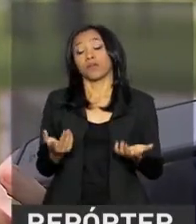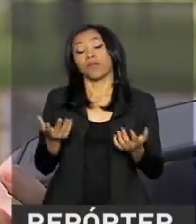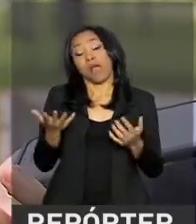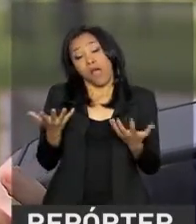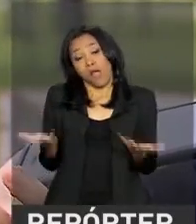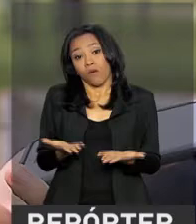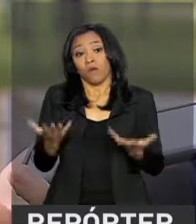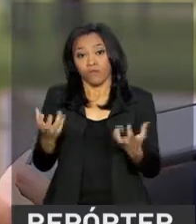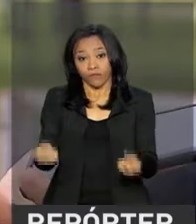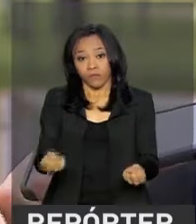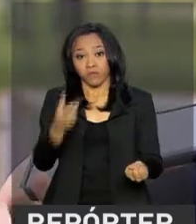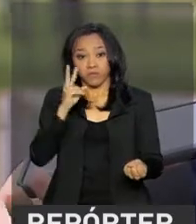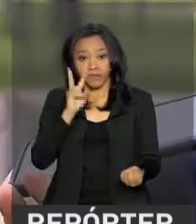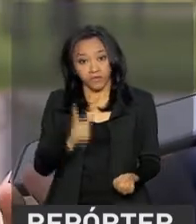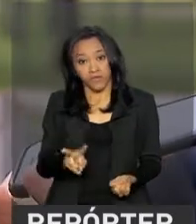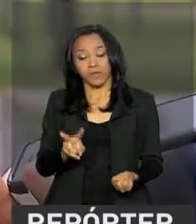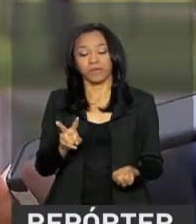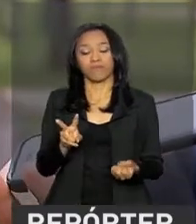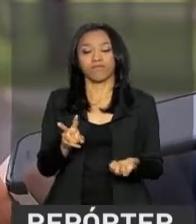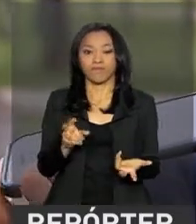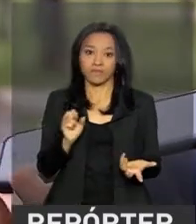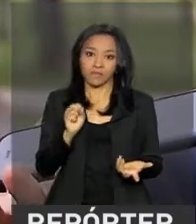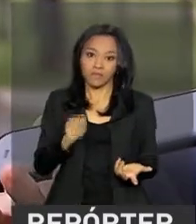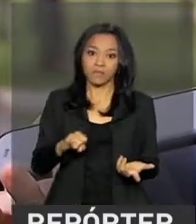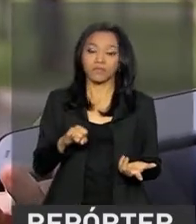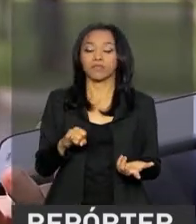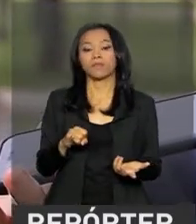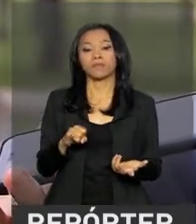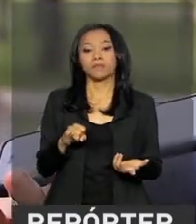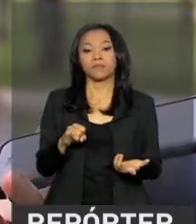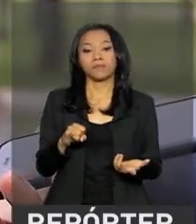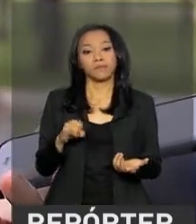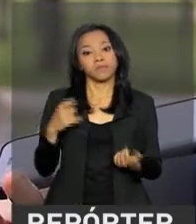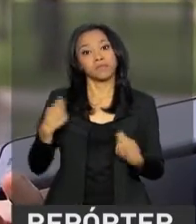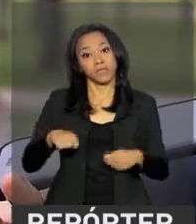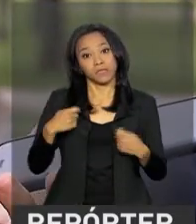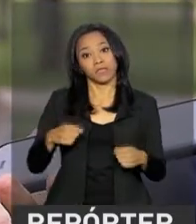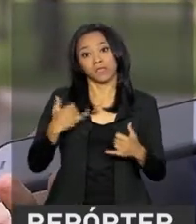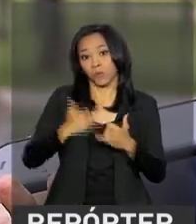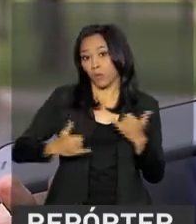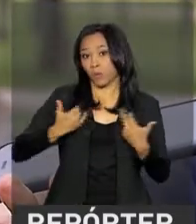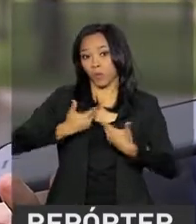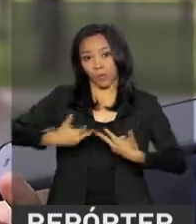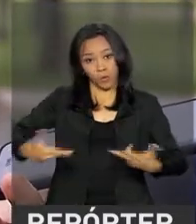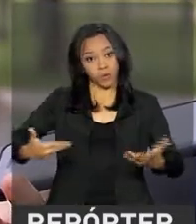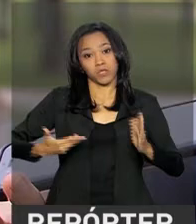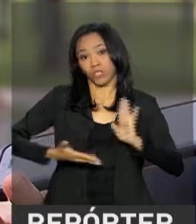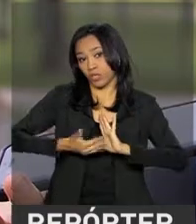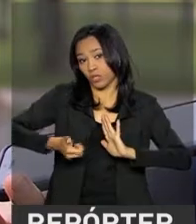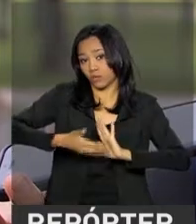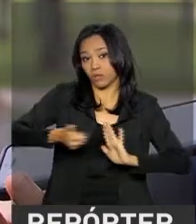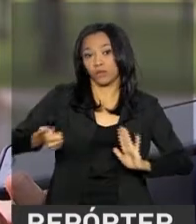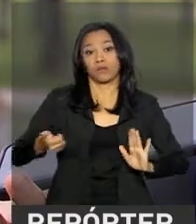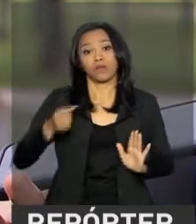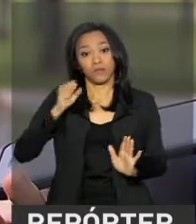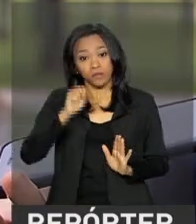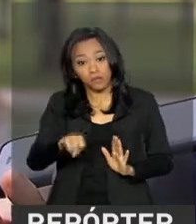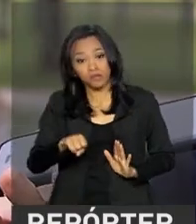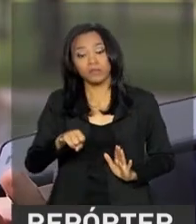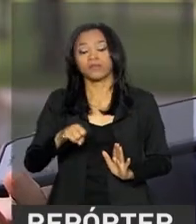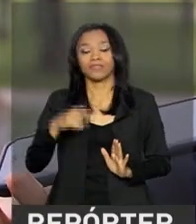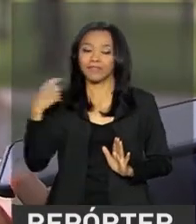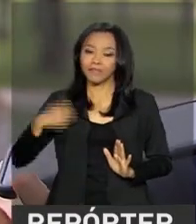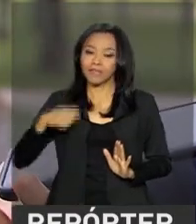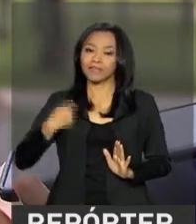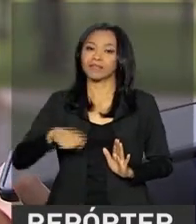vamos ver é se é necessário alguma coisa de mudança e se for é algo